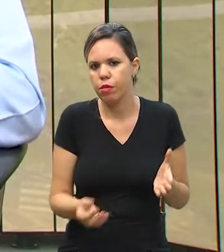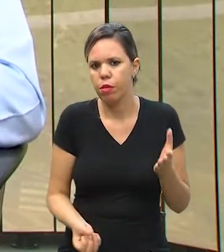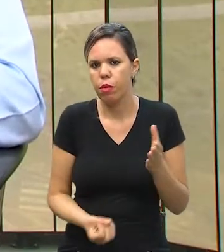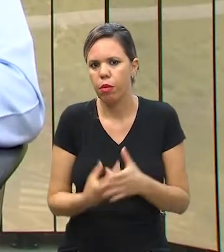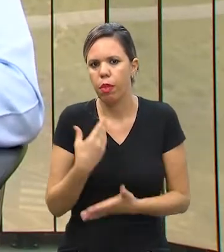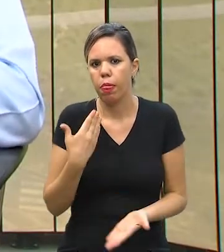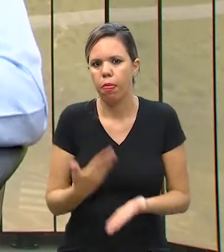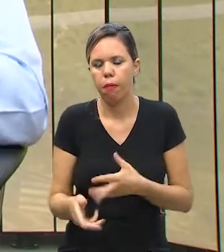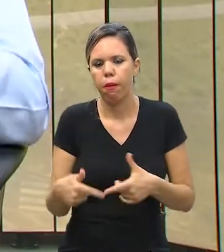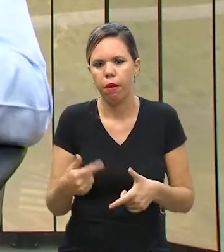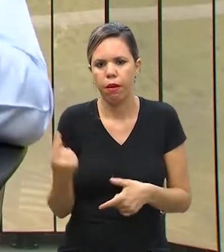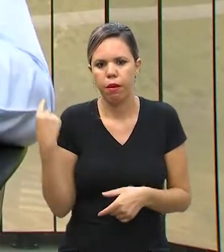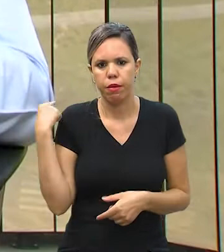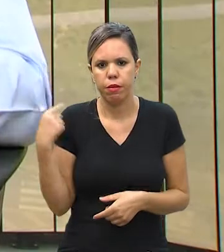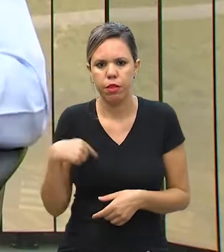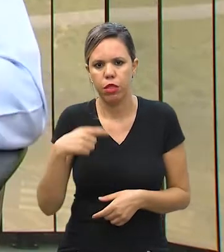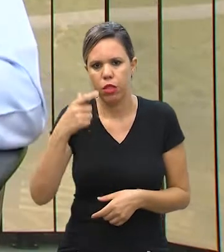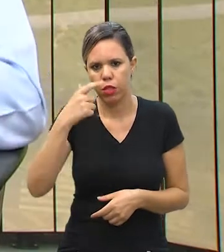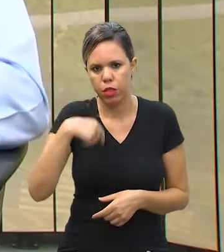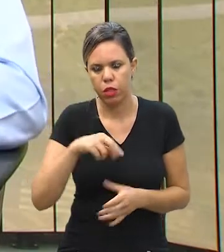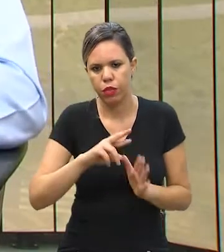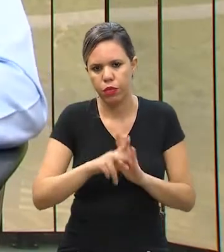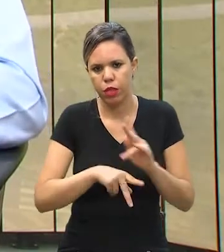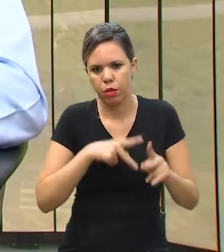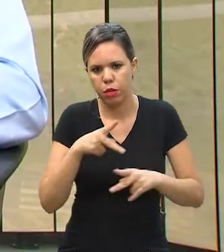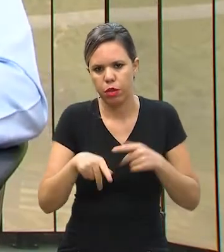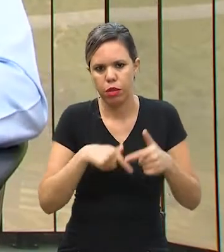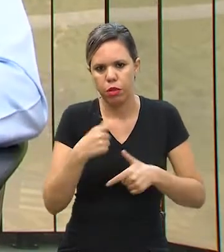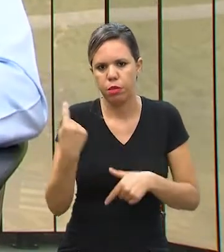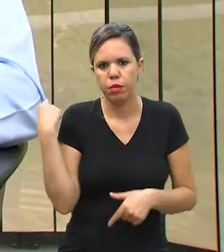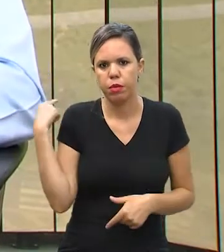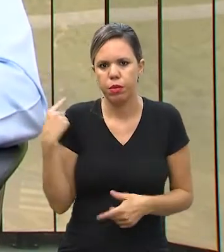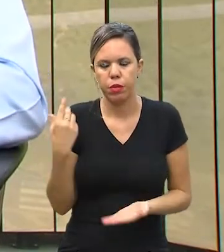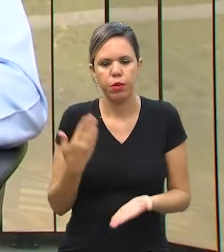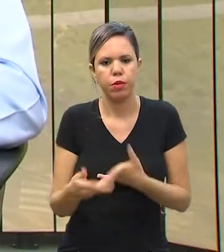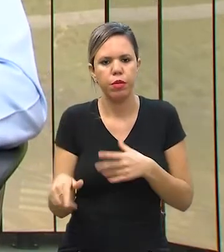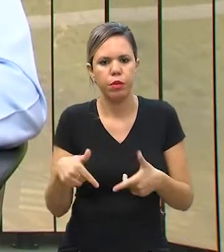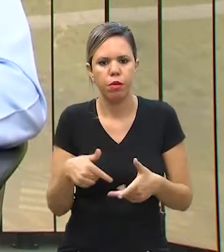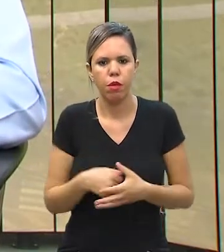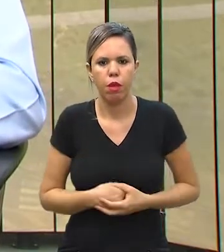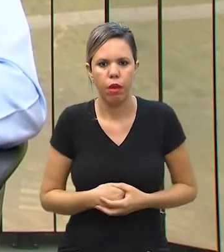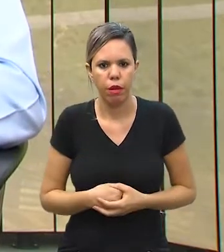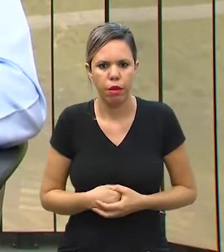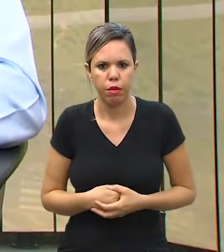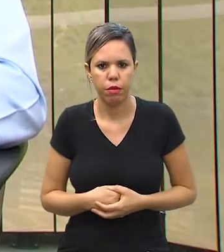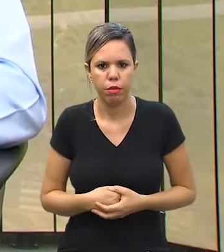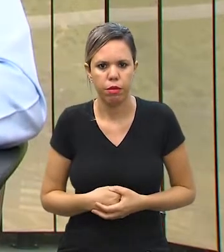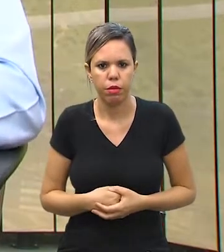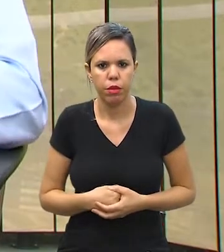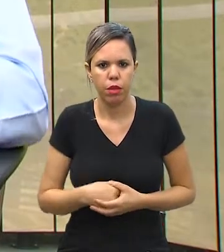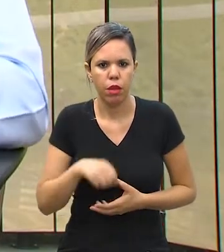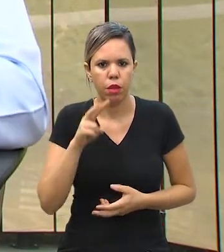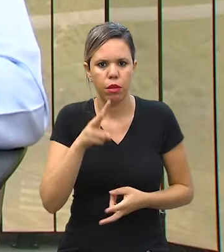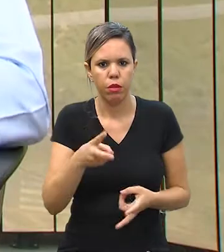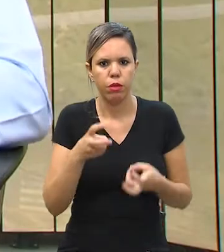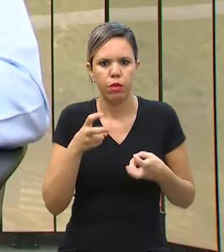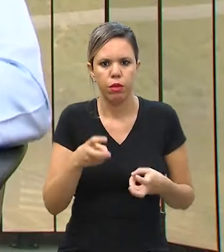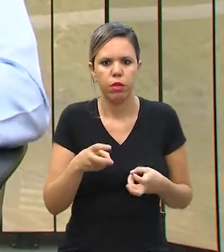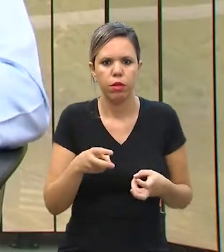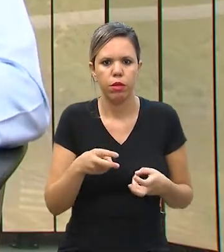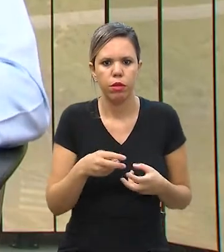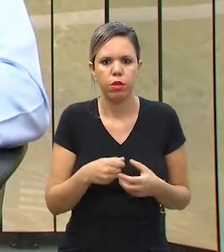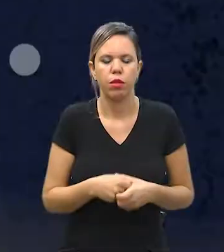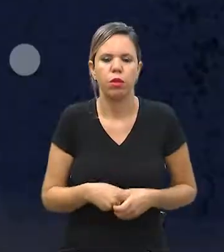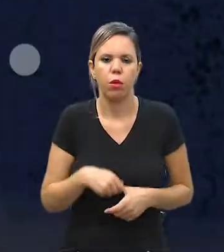eu perdi o emprego naquela época. Não só eu, como várias pessoas que trabalhavam lá, acabou perdendo o emprego. E eu vi ali aí veio a questão